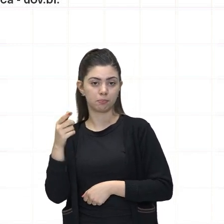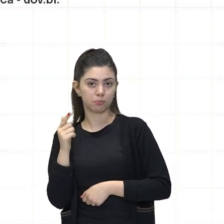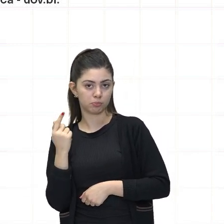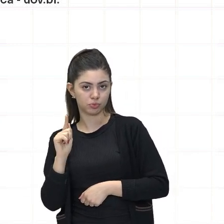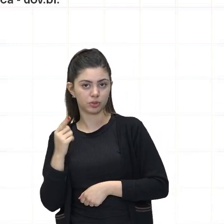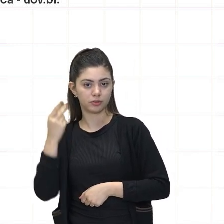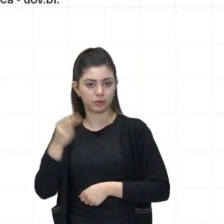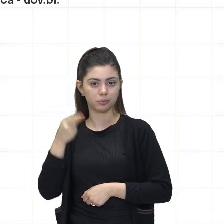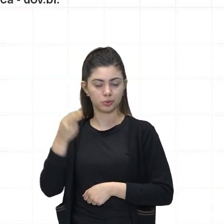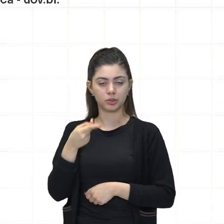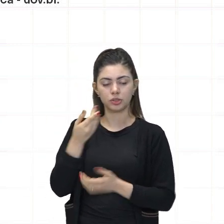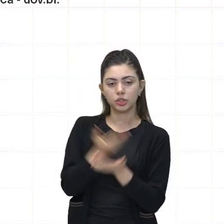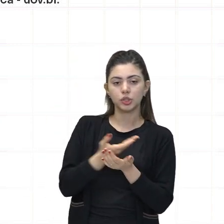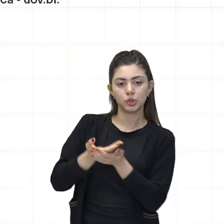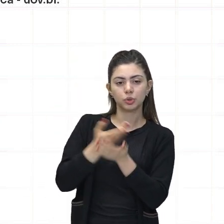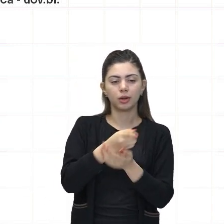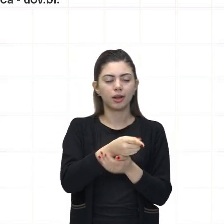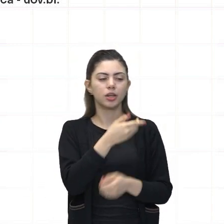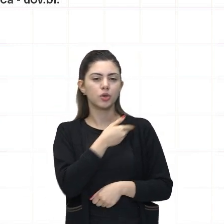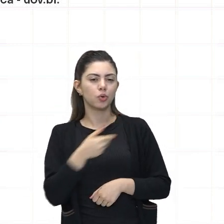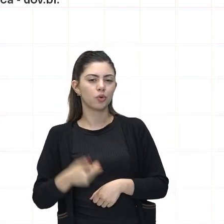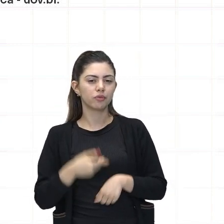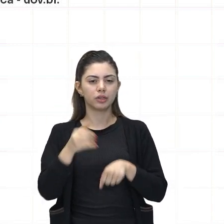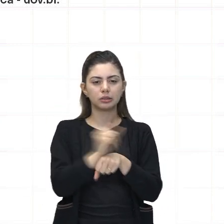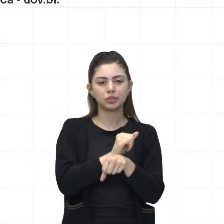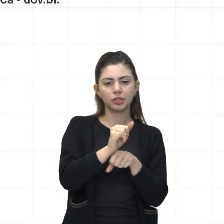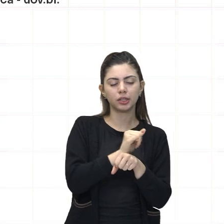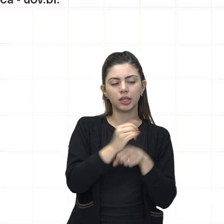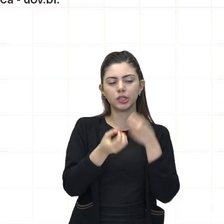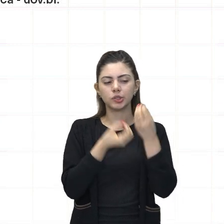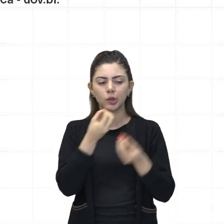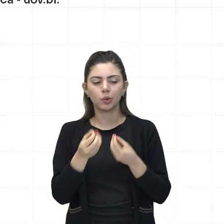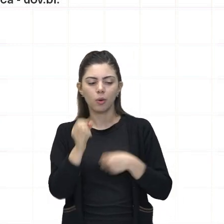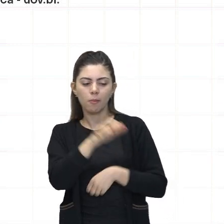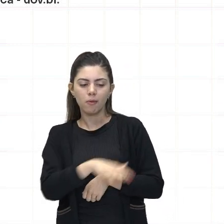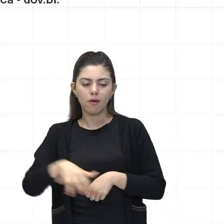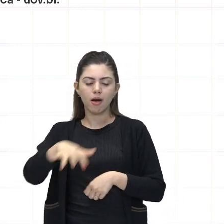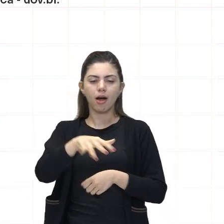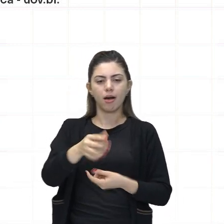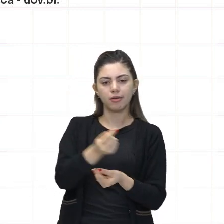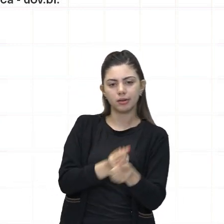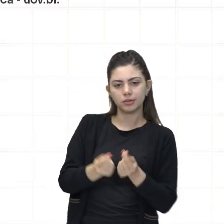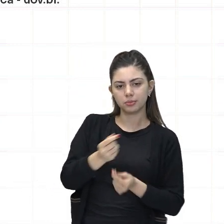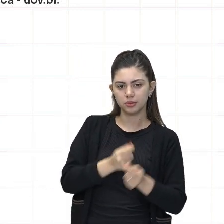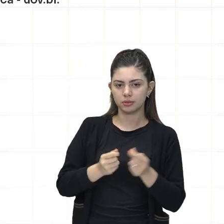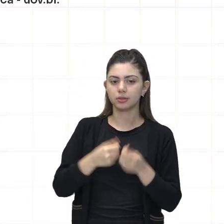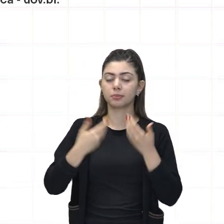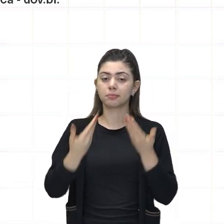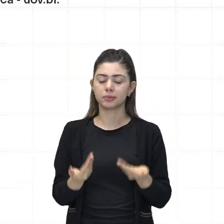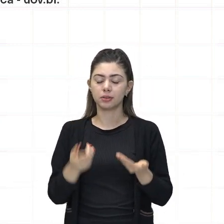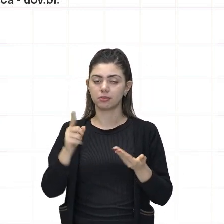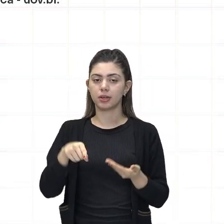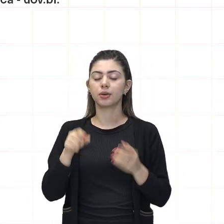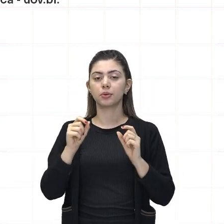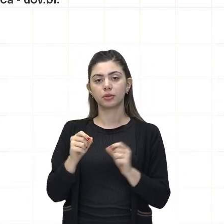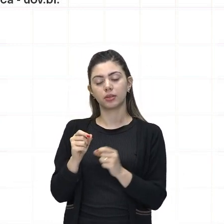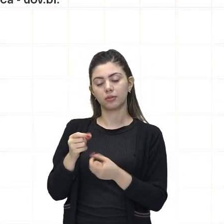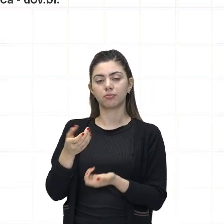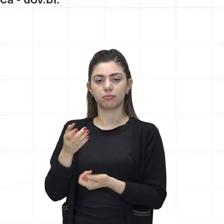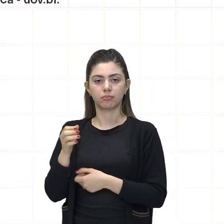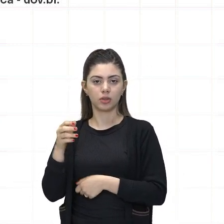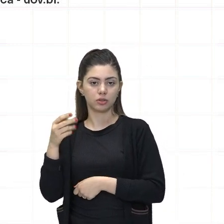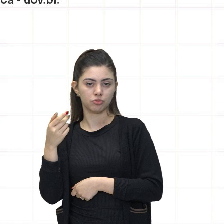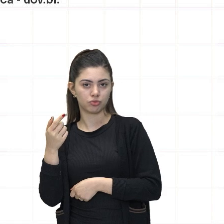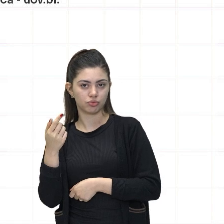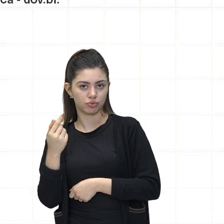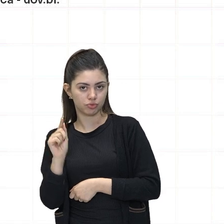do Estado, né, para administrar o seu território. É uma área onde os governantes, onde a gente analisa,